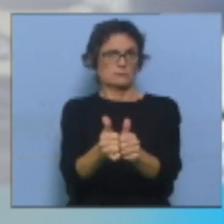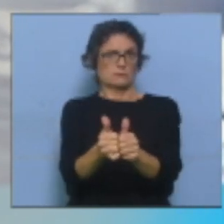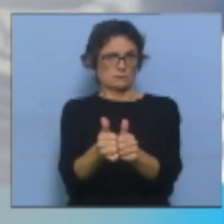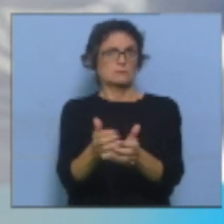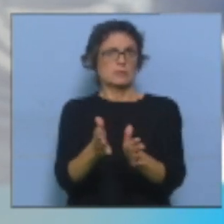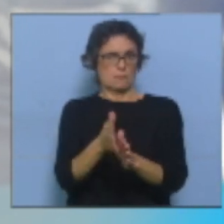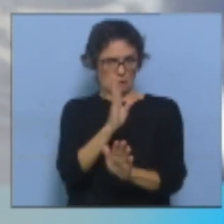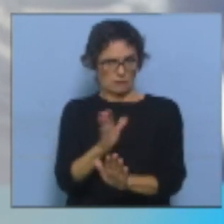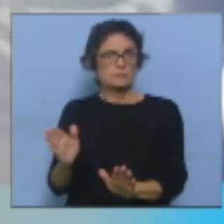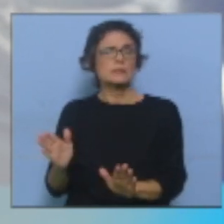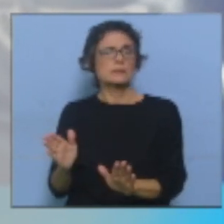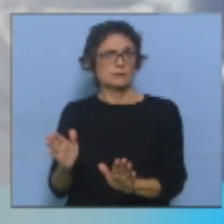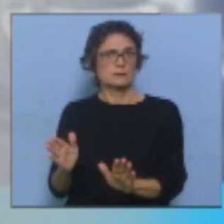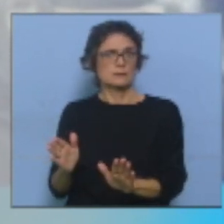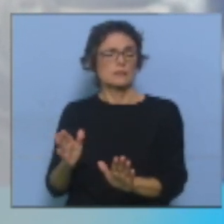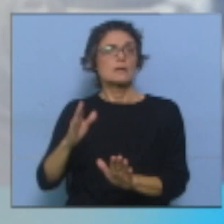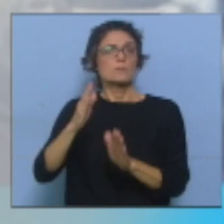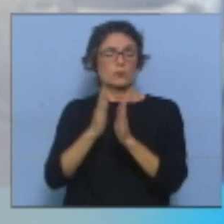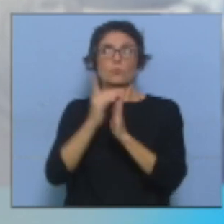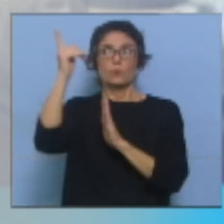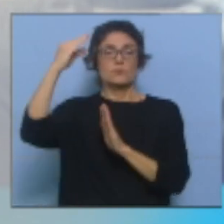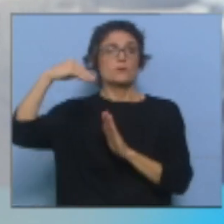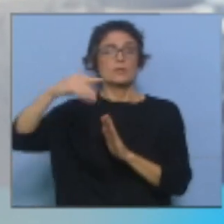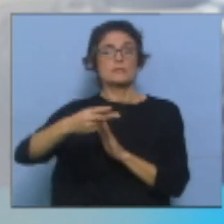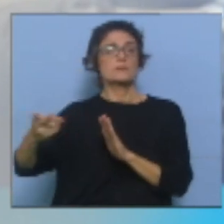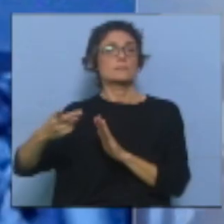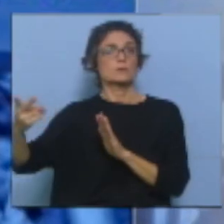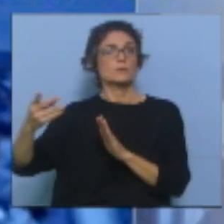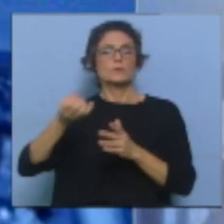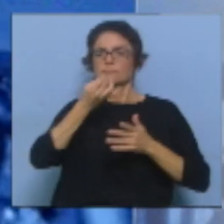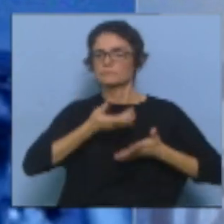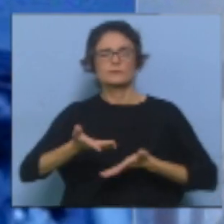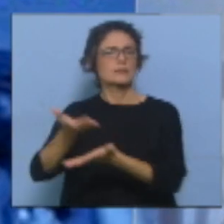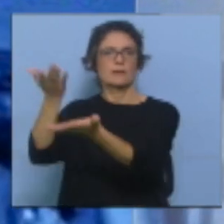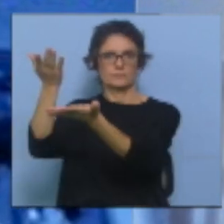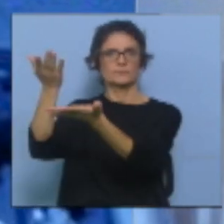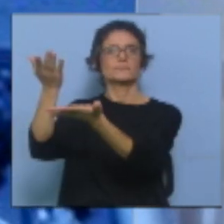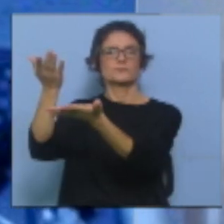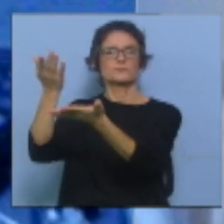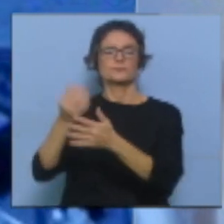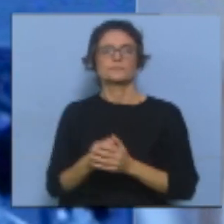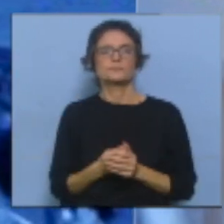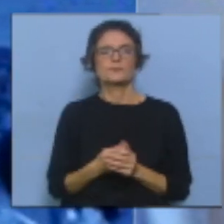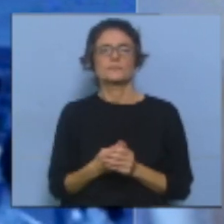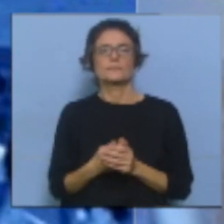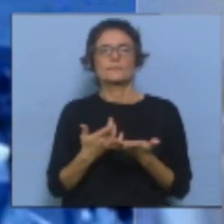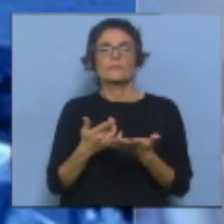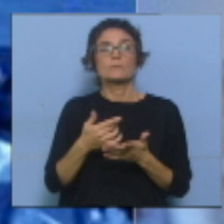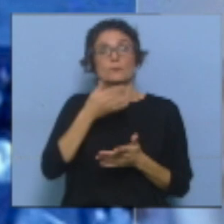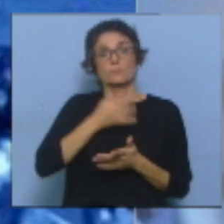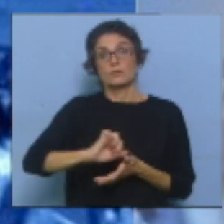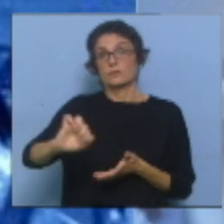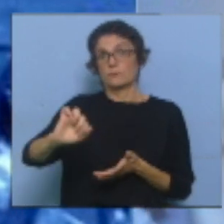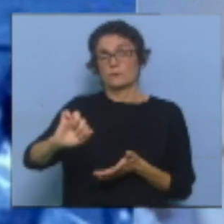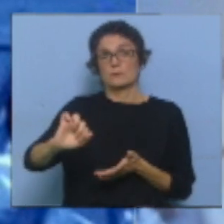acreditar, é mesmo para acreditar que é Nosso Senhor que está a chamá-los. Vamos deixá-los. E acredito que, enfim, toda essa experiência também não foi vivida do zero, não é?